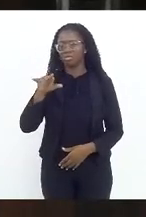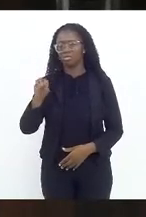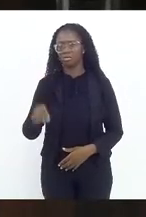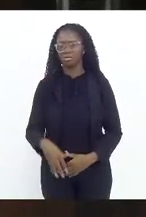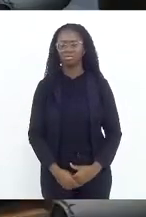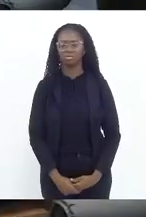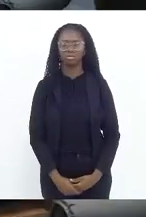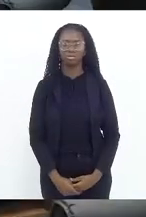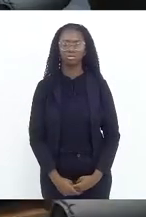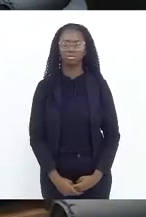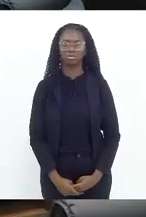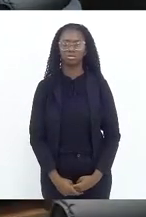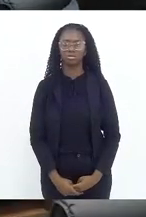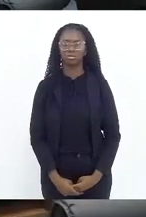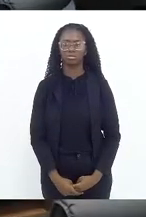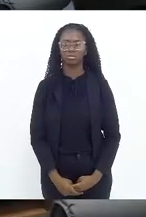Pacheco.